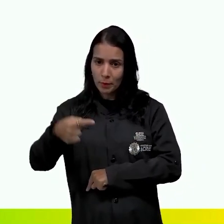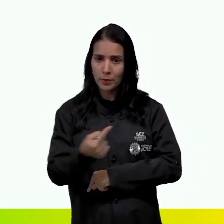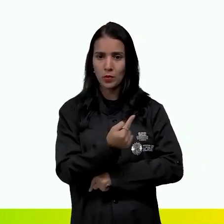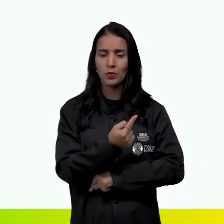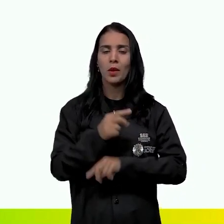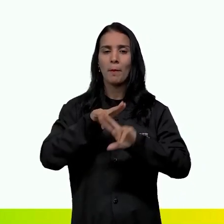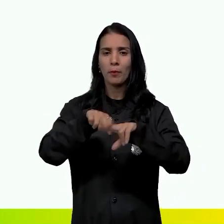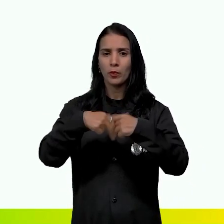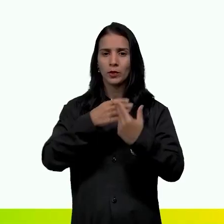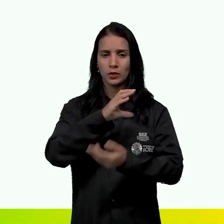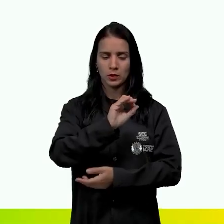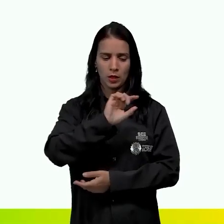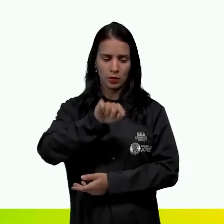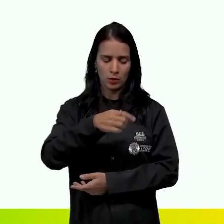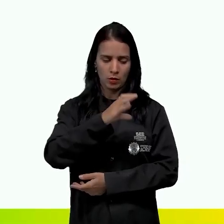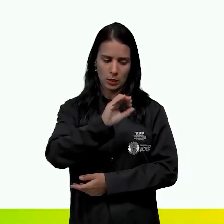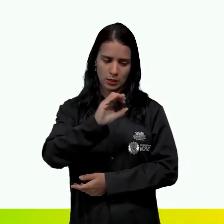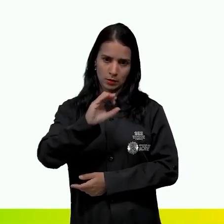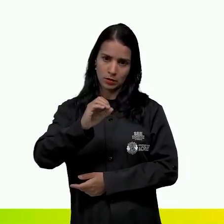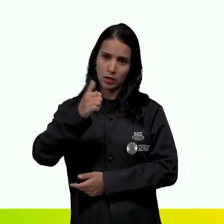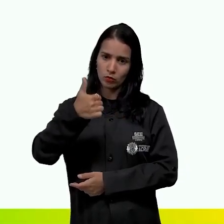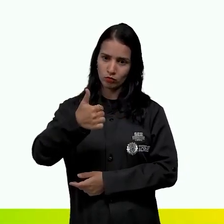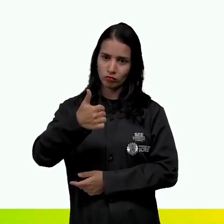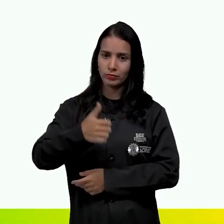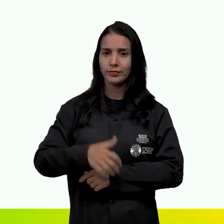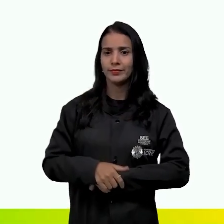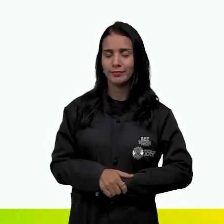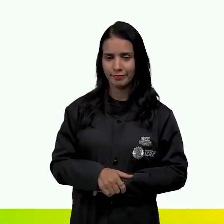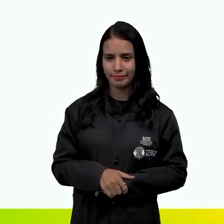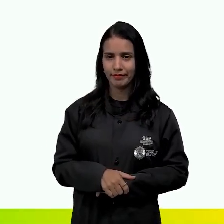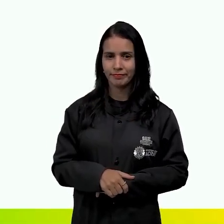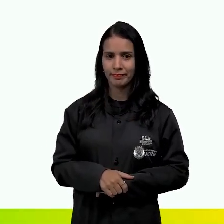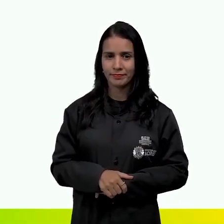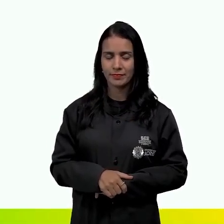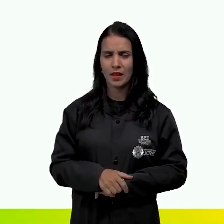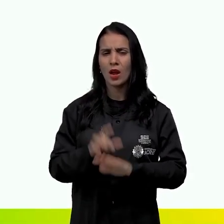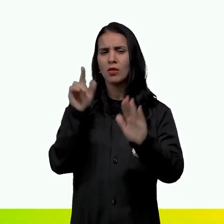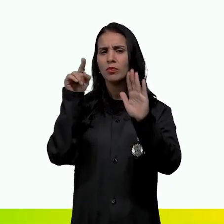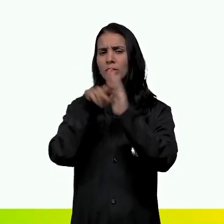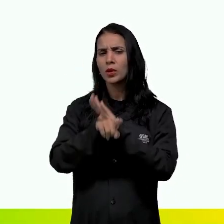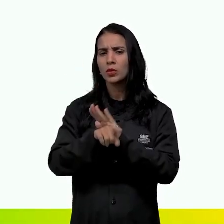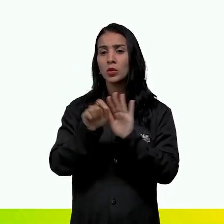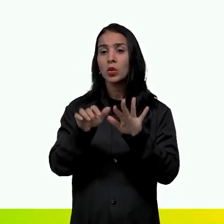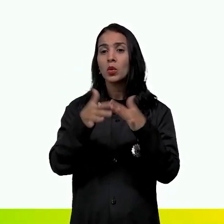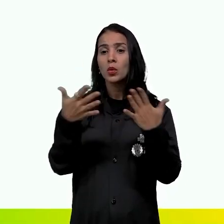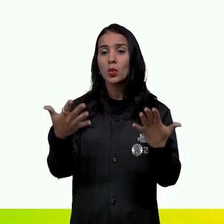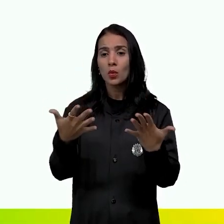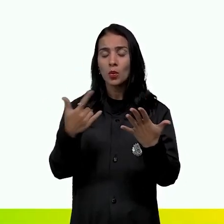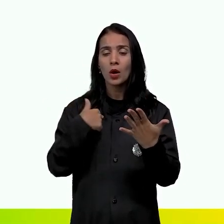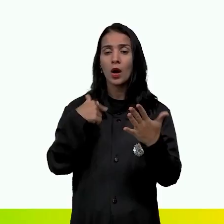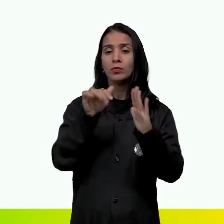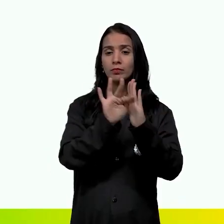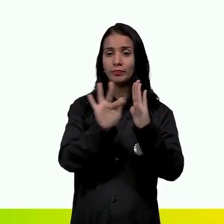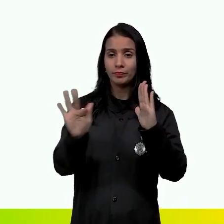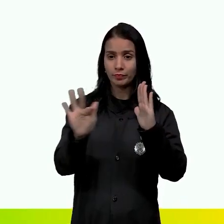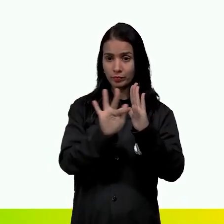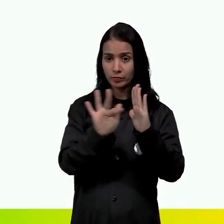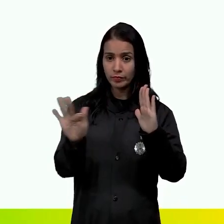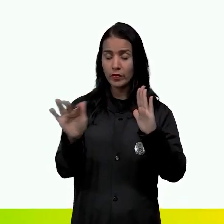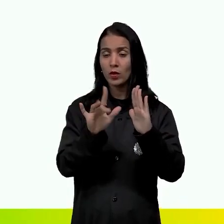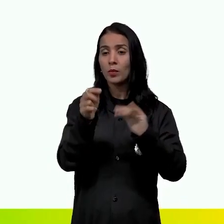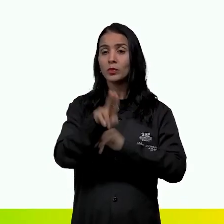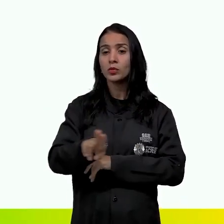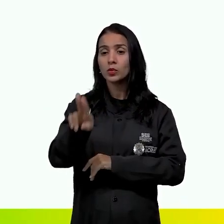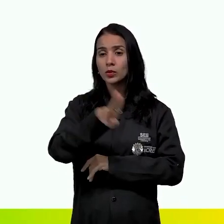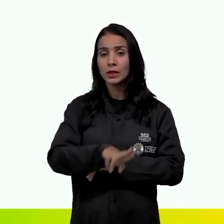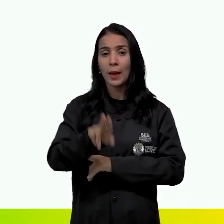Agora a pergunta que nos é dada é a seguinte: qual é a expressão que fornece a altura em metros